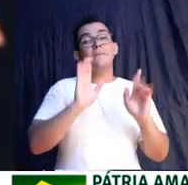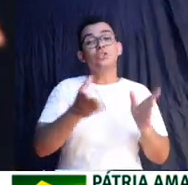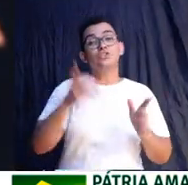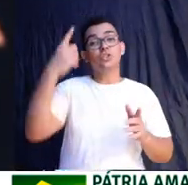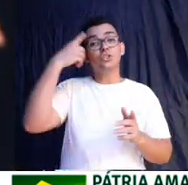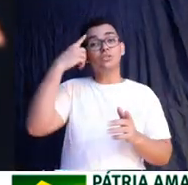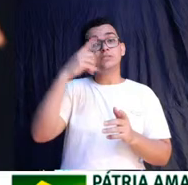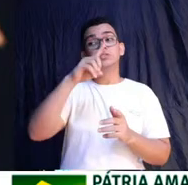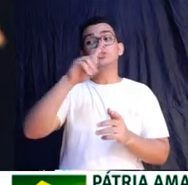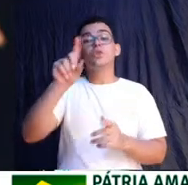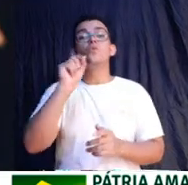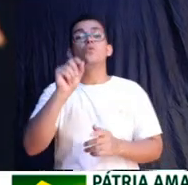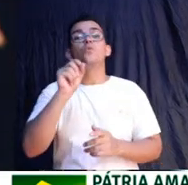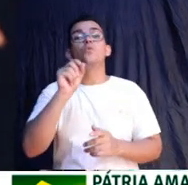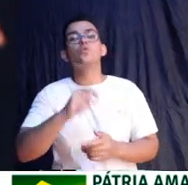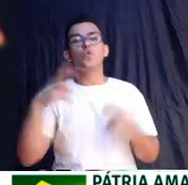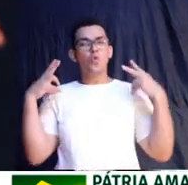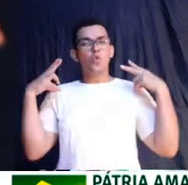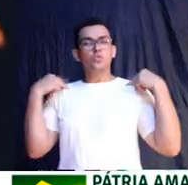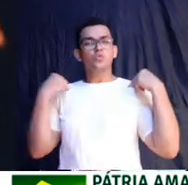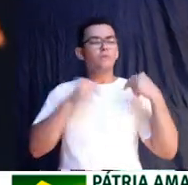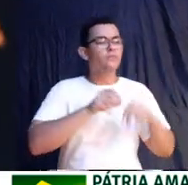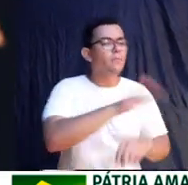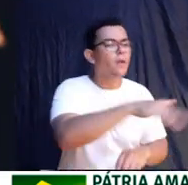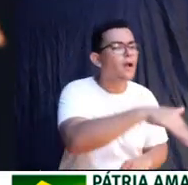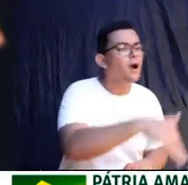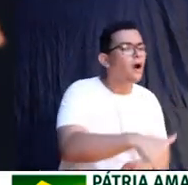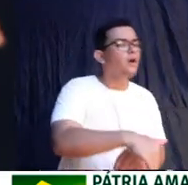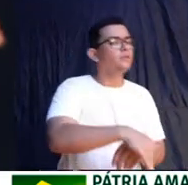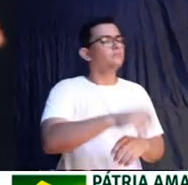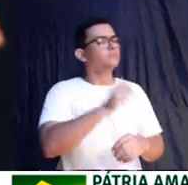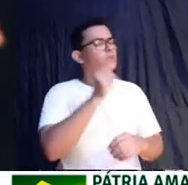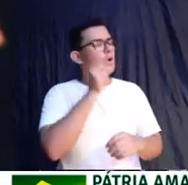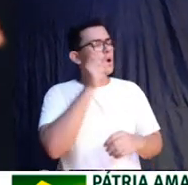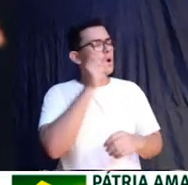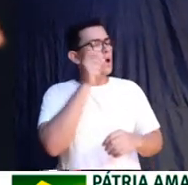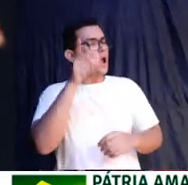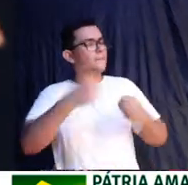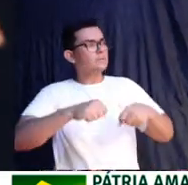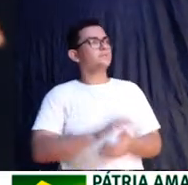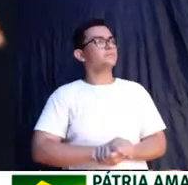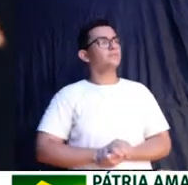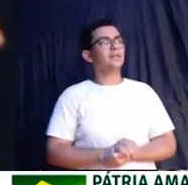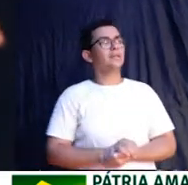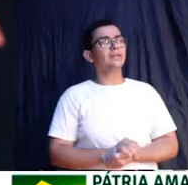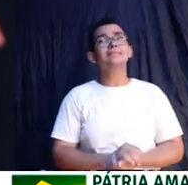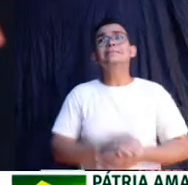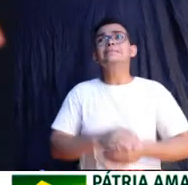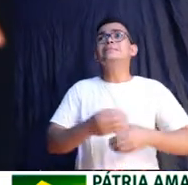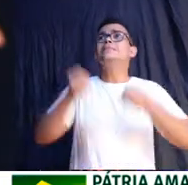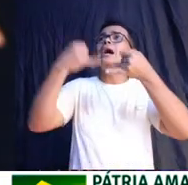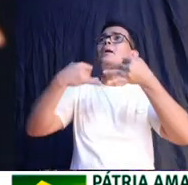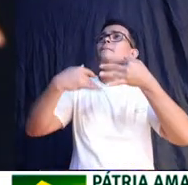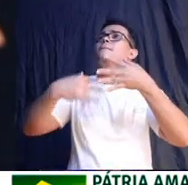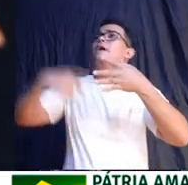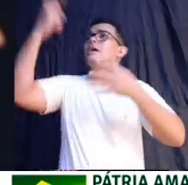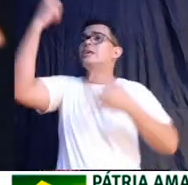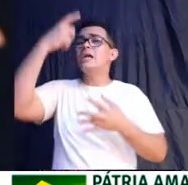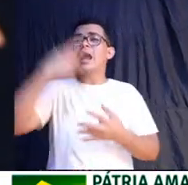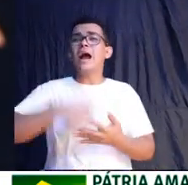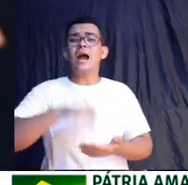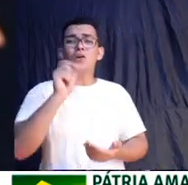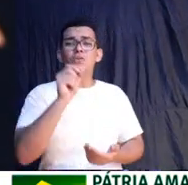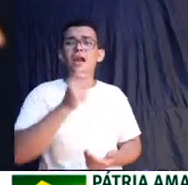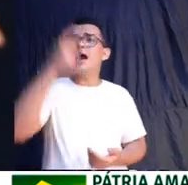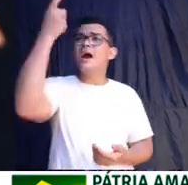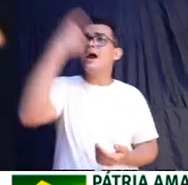dia, o guarda me acordou. Assim, ó, um pacotinho. Seu guarda, eu não sou vagabundo, eu não